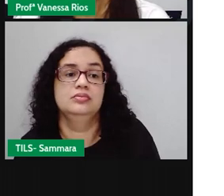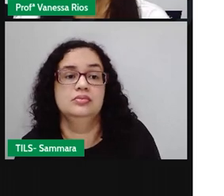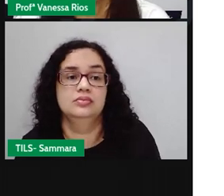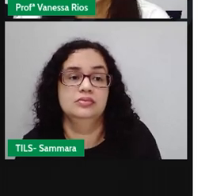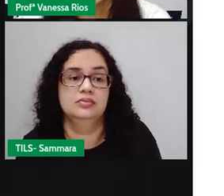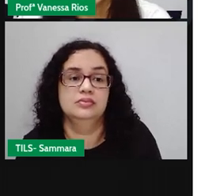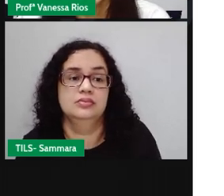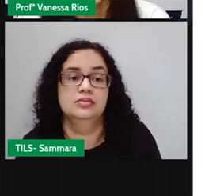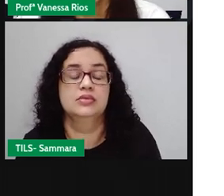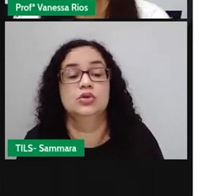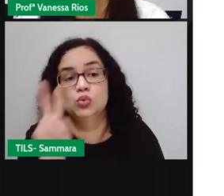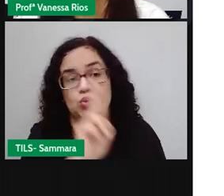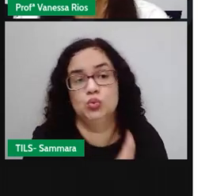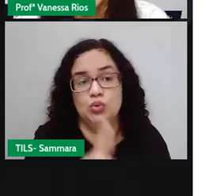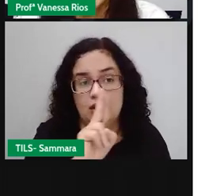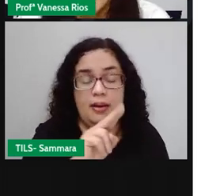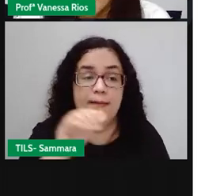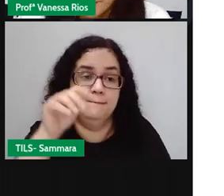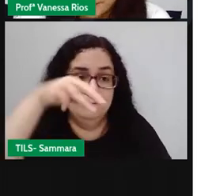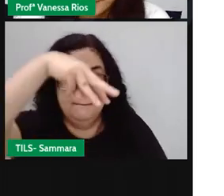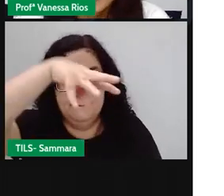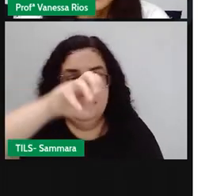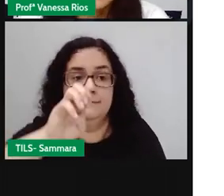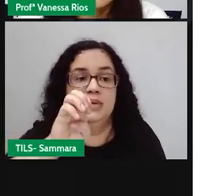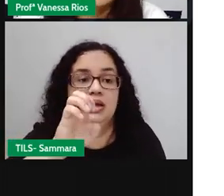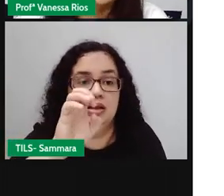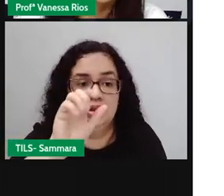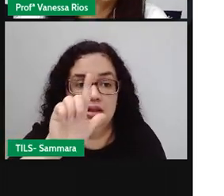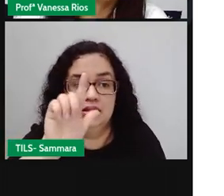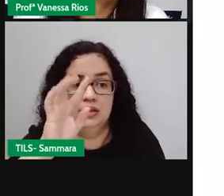resistente, aí vai se utilizar o metal.